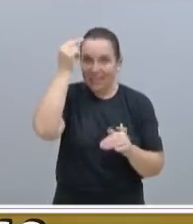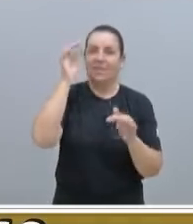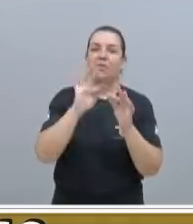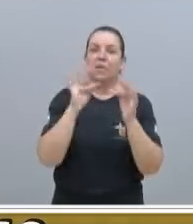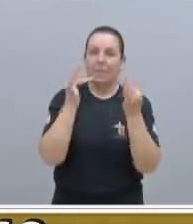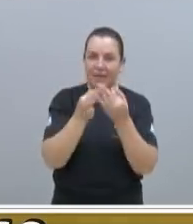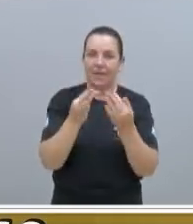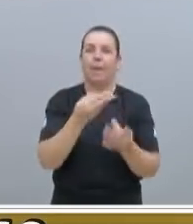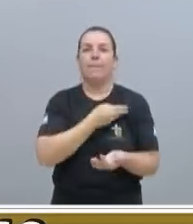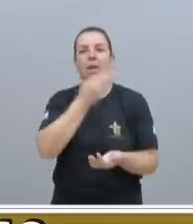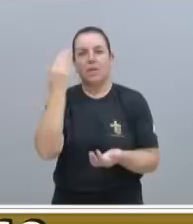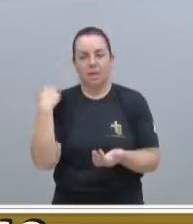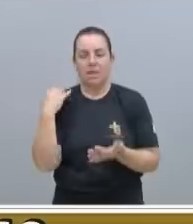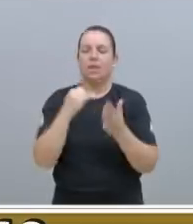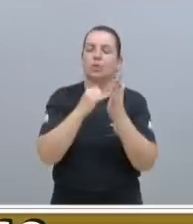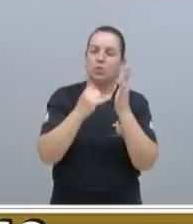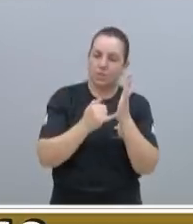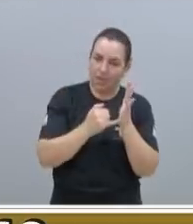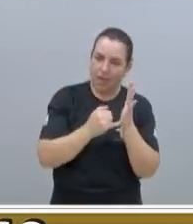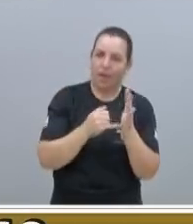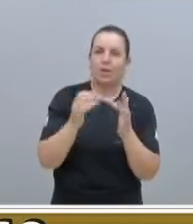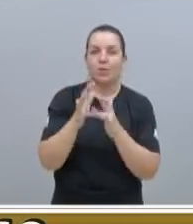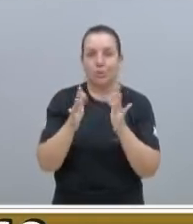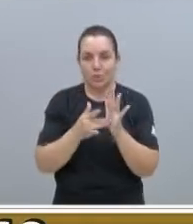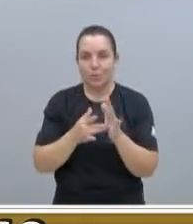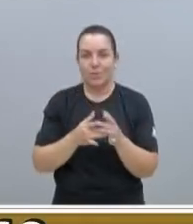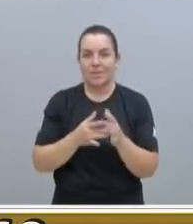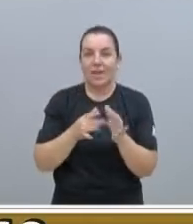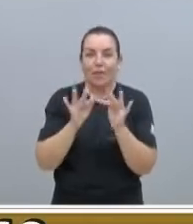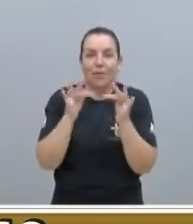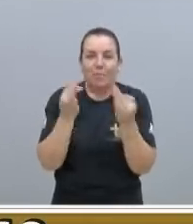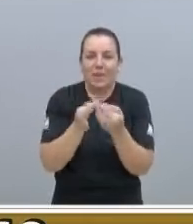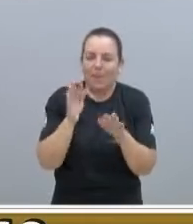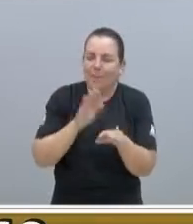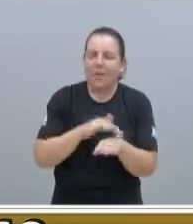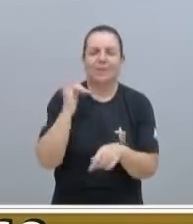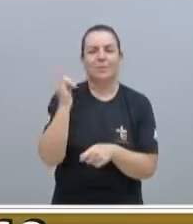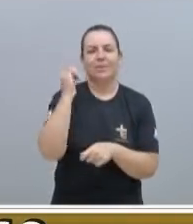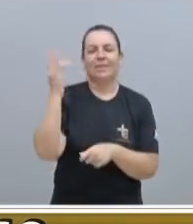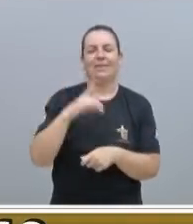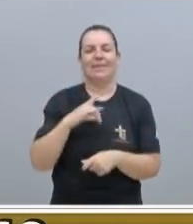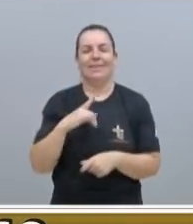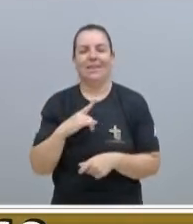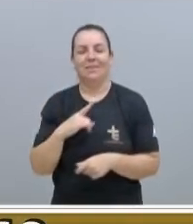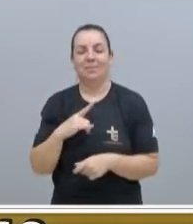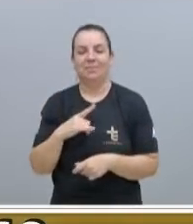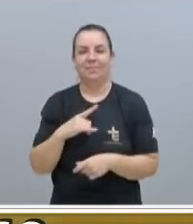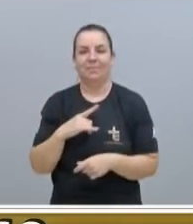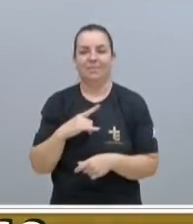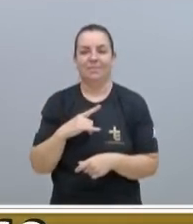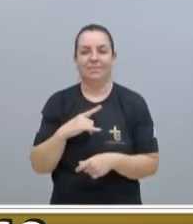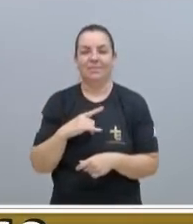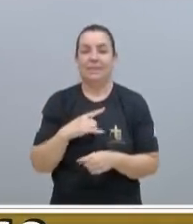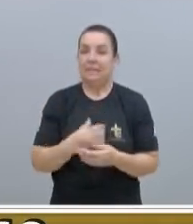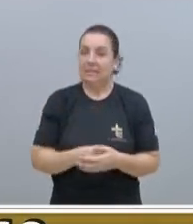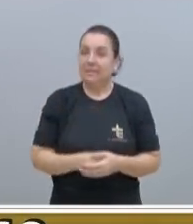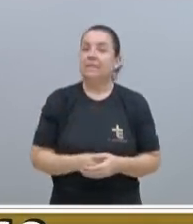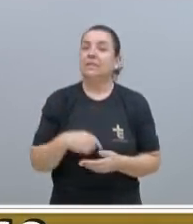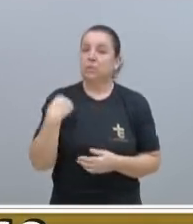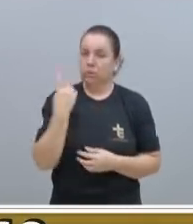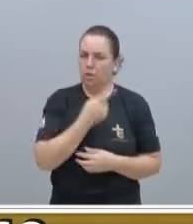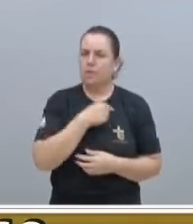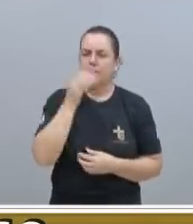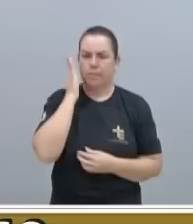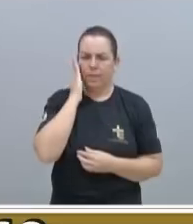quis ser família e isso não é pouco e talvez